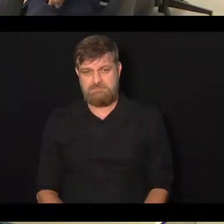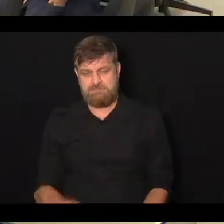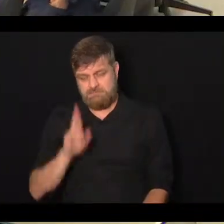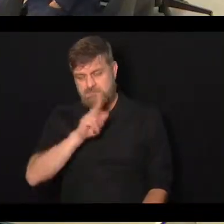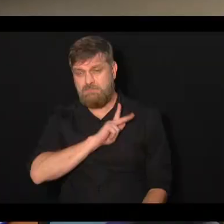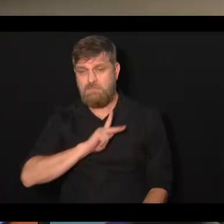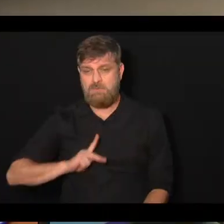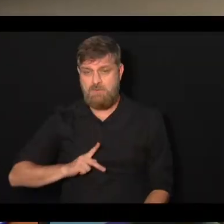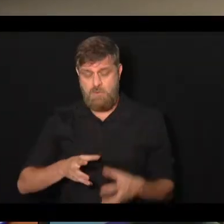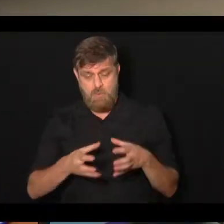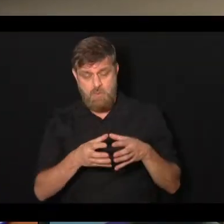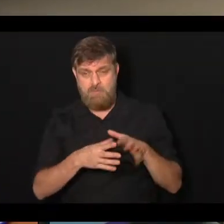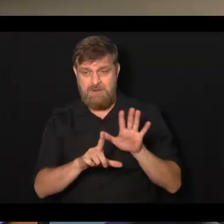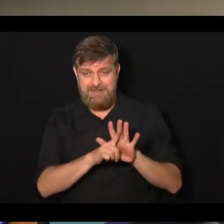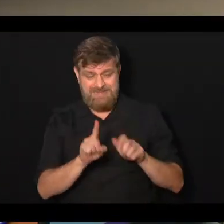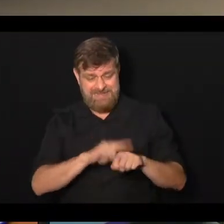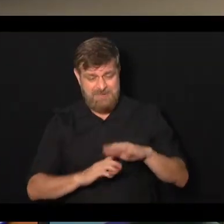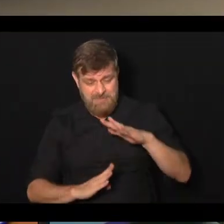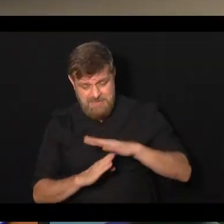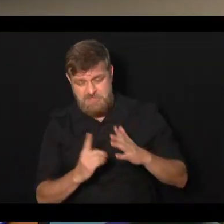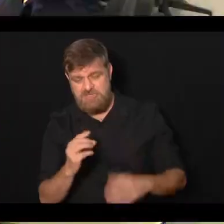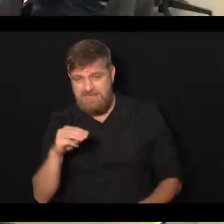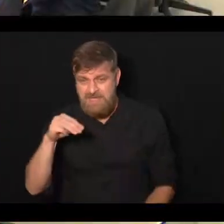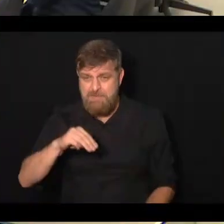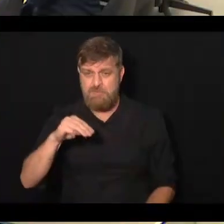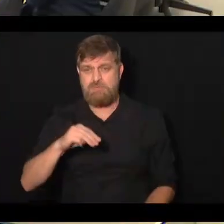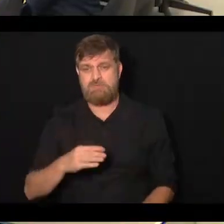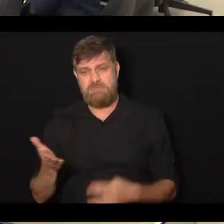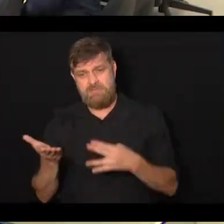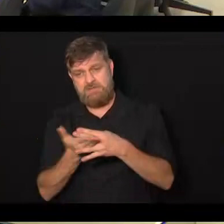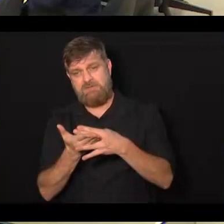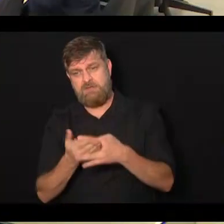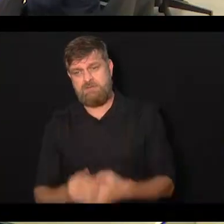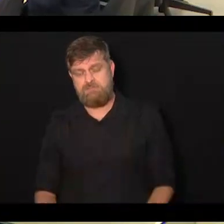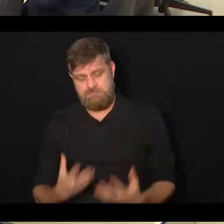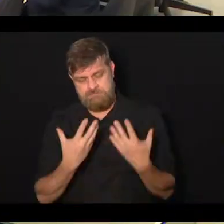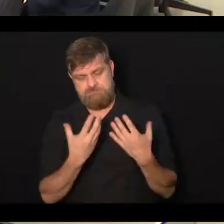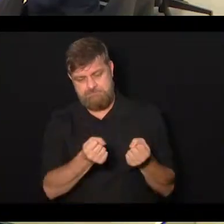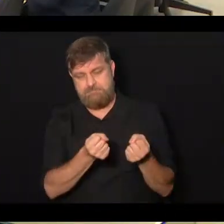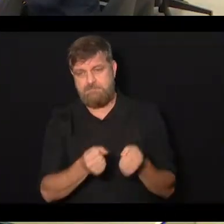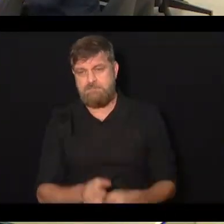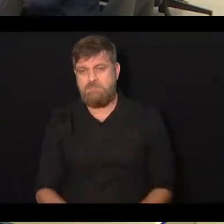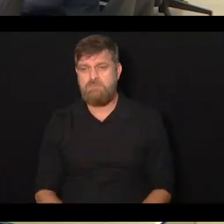Senhor presidente, a comissão requer até 10 minutos. Não. Pois não, deferido.